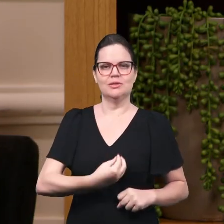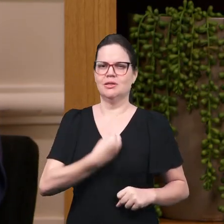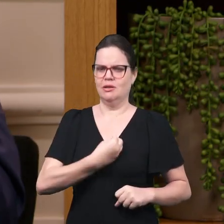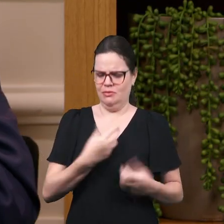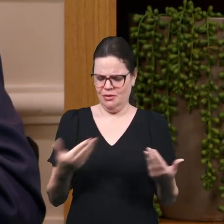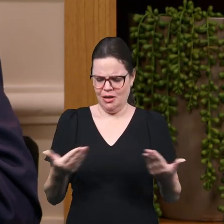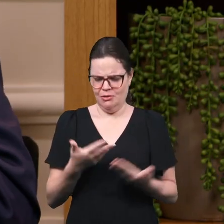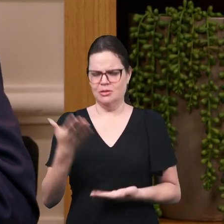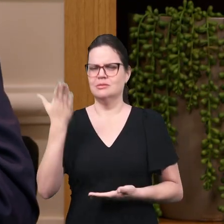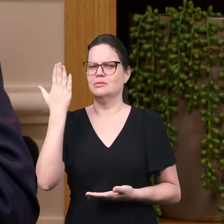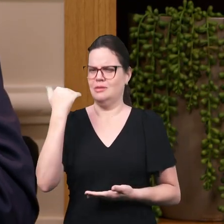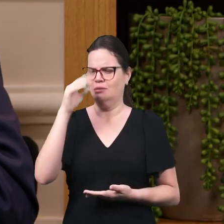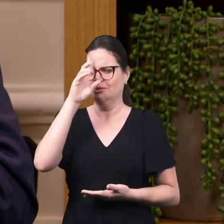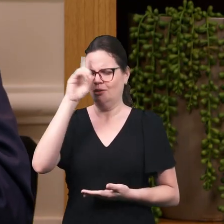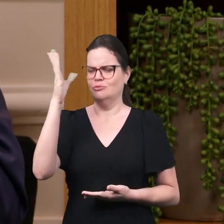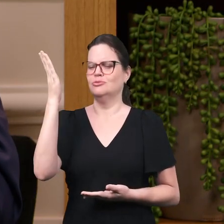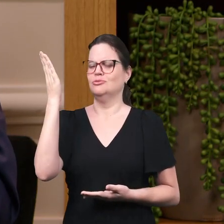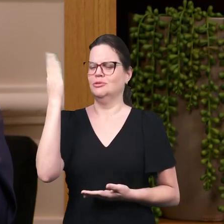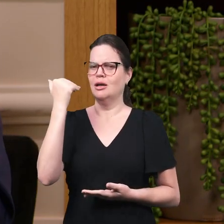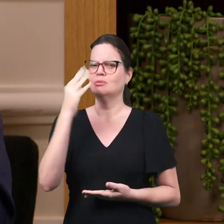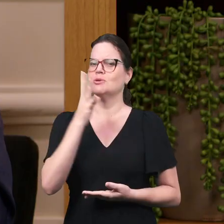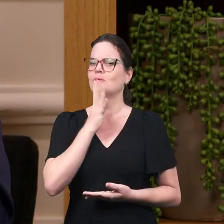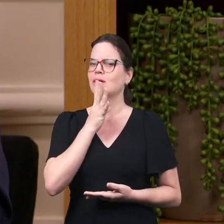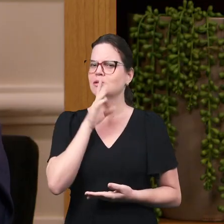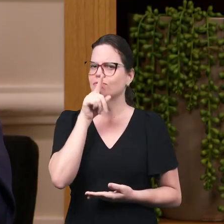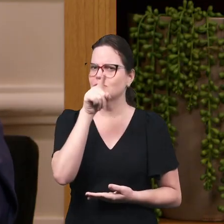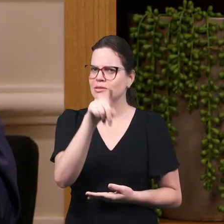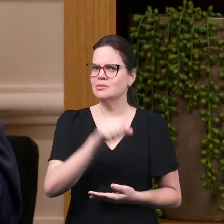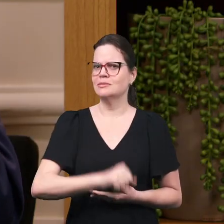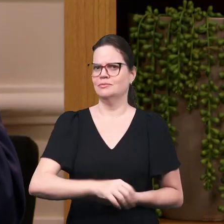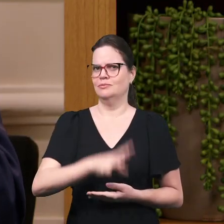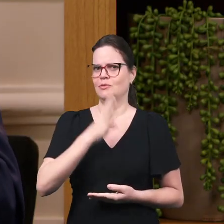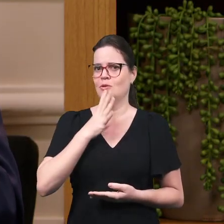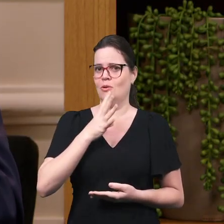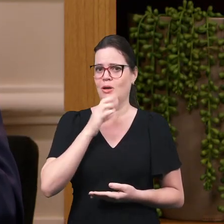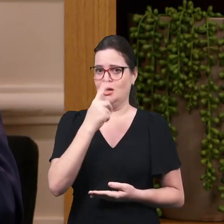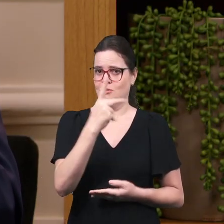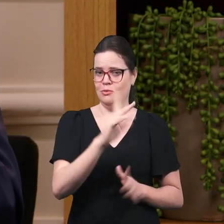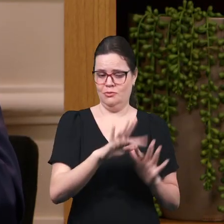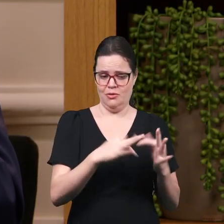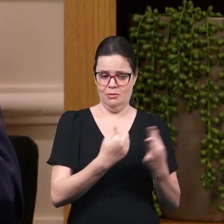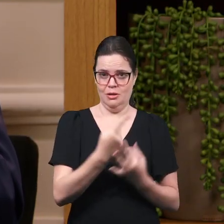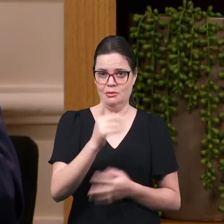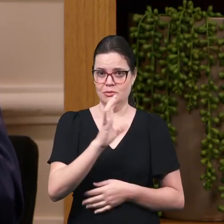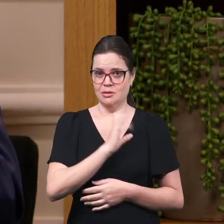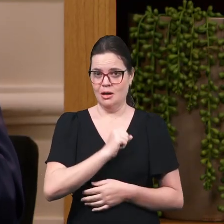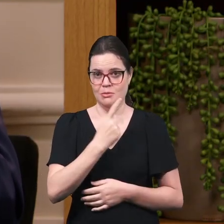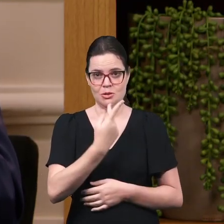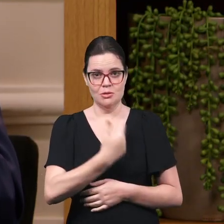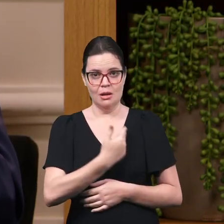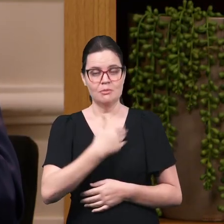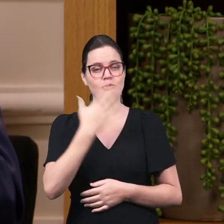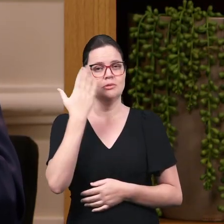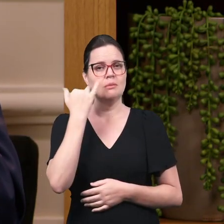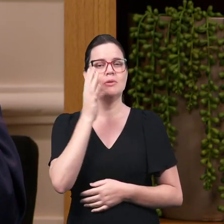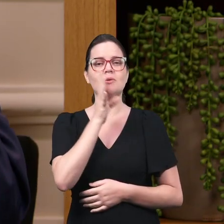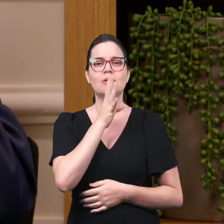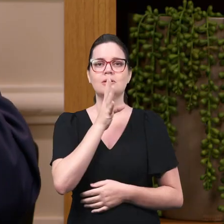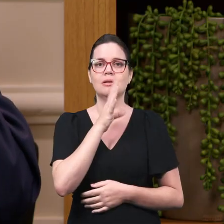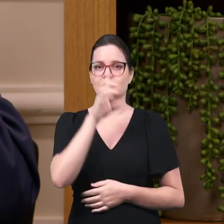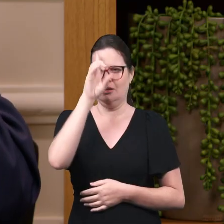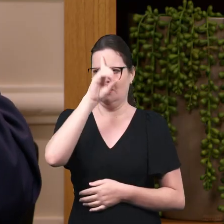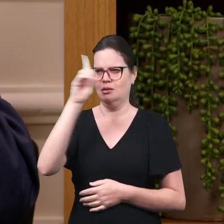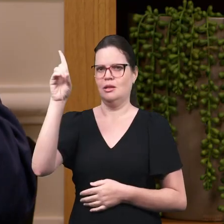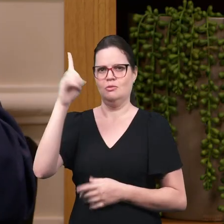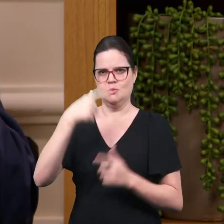nesse exato momento. Conhece você, conhece aqueles que você ama e Ele tem a